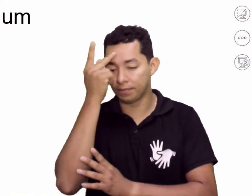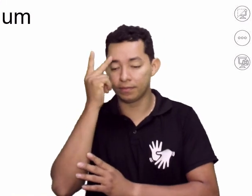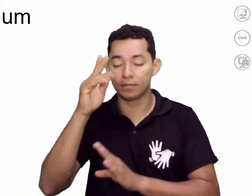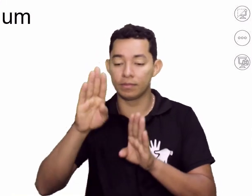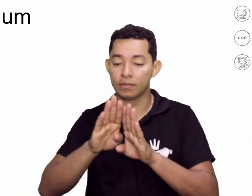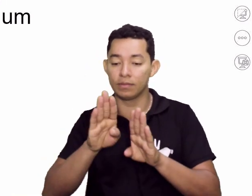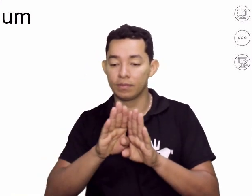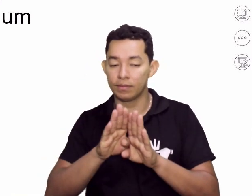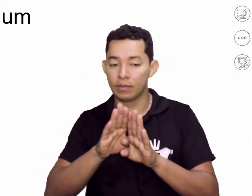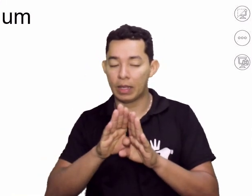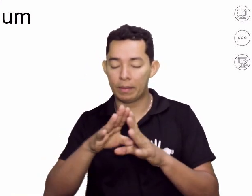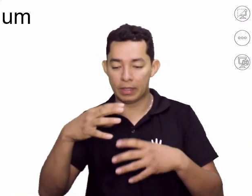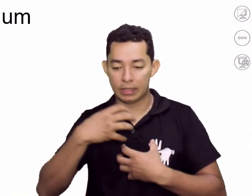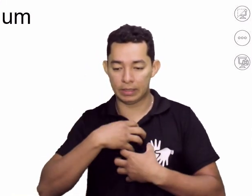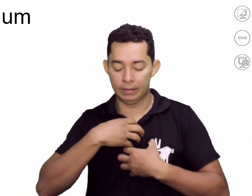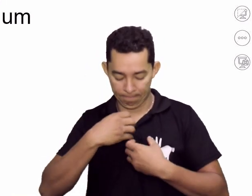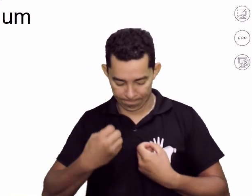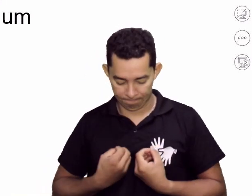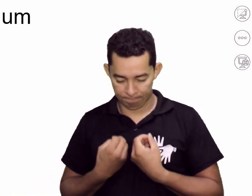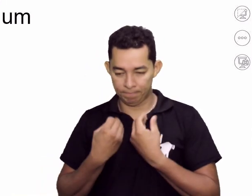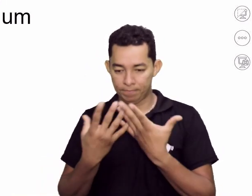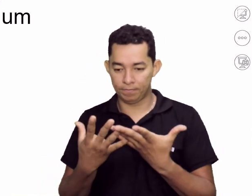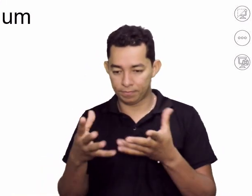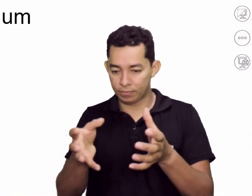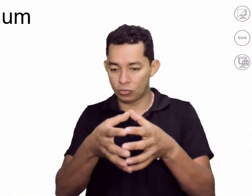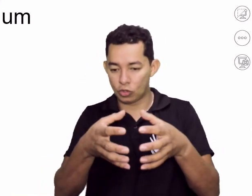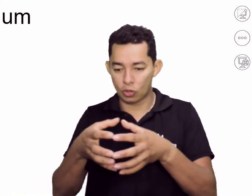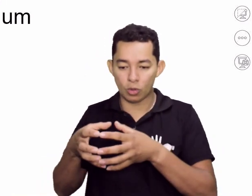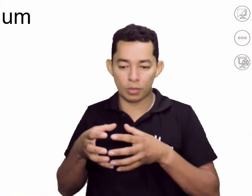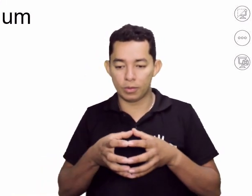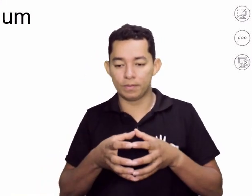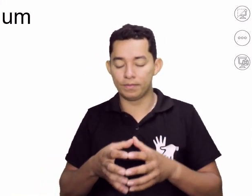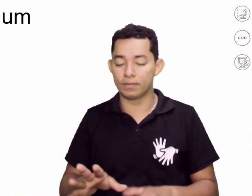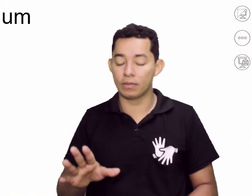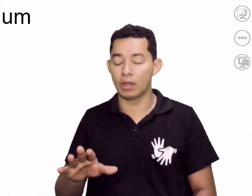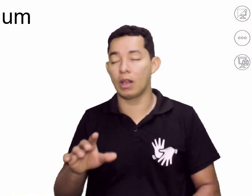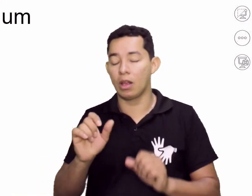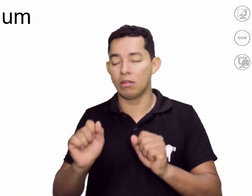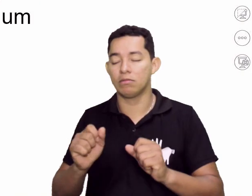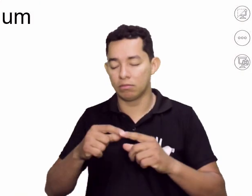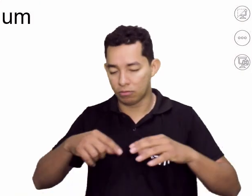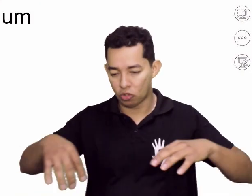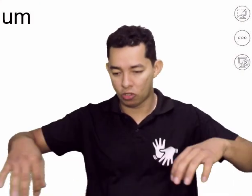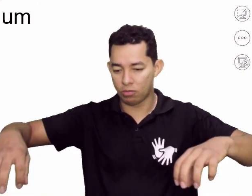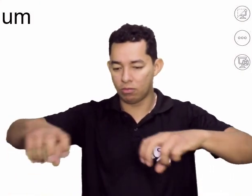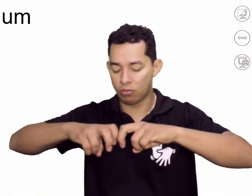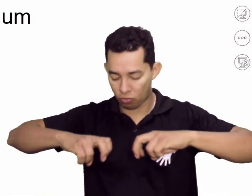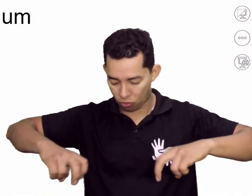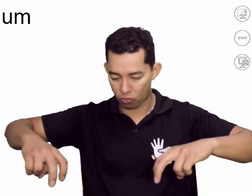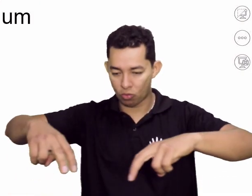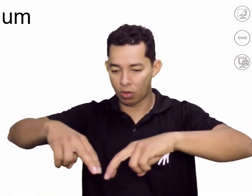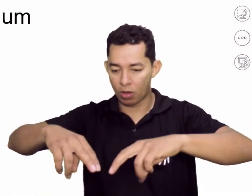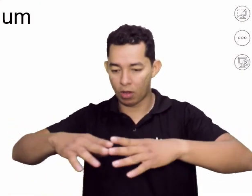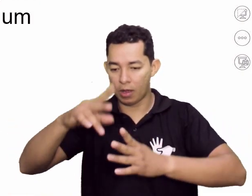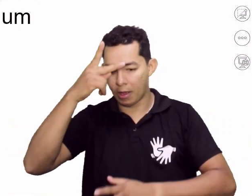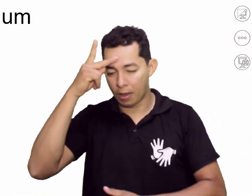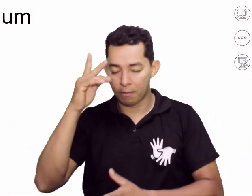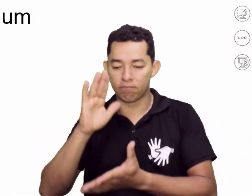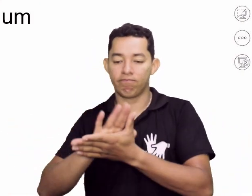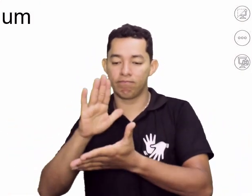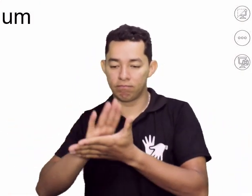expressão coletiva. Uma roda em que as pessoas estão batendo palmas juntas, né? Instrumentos